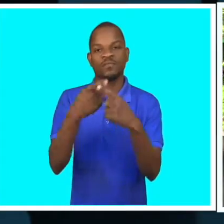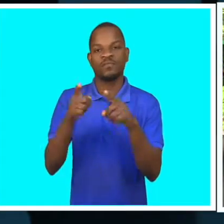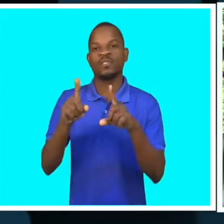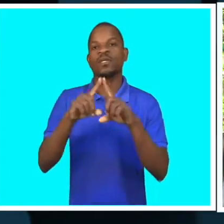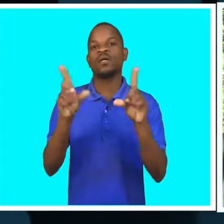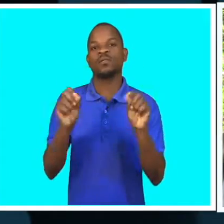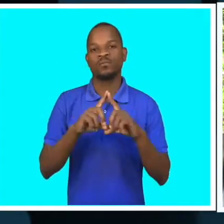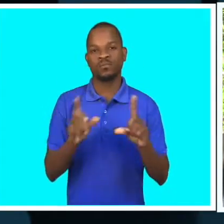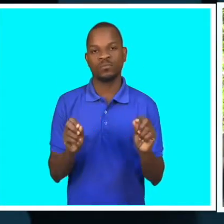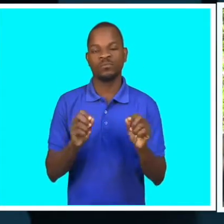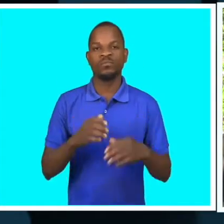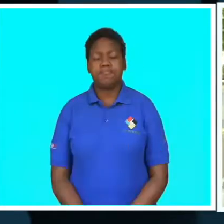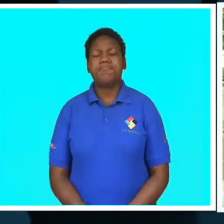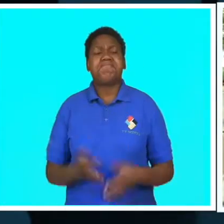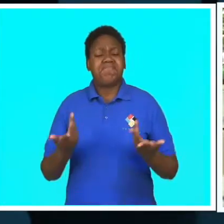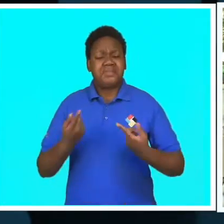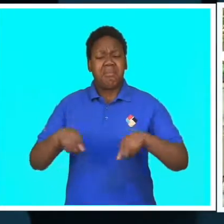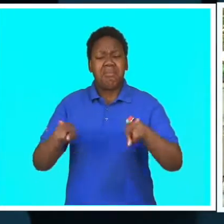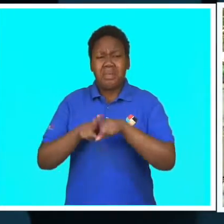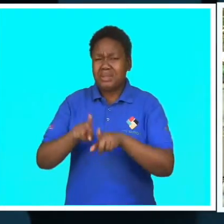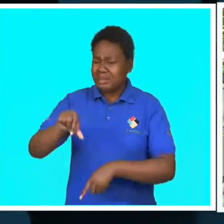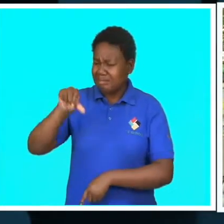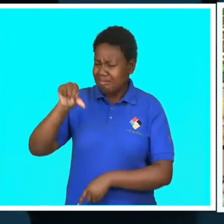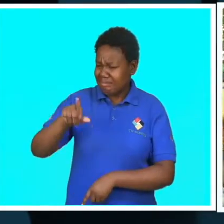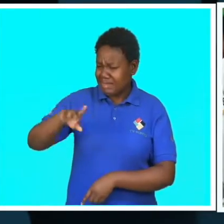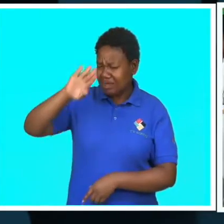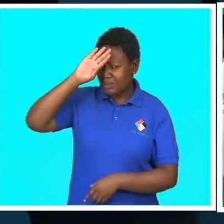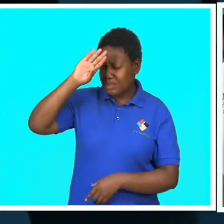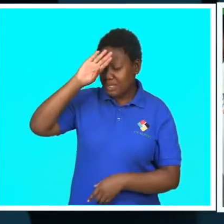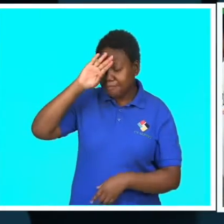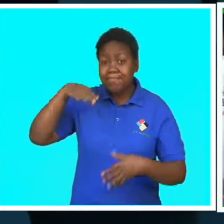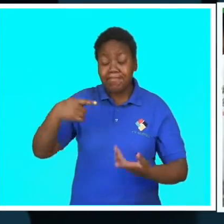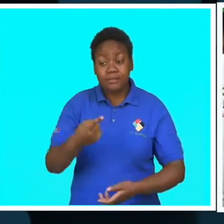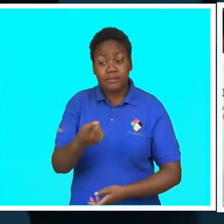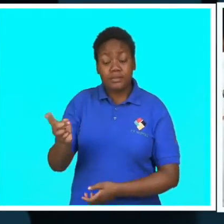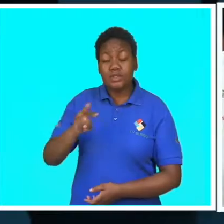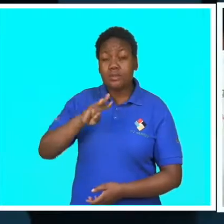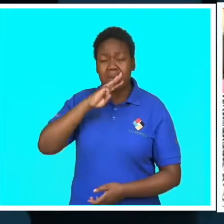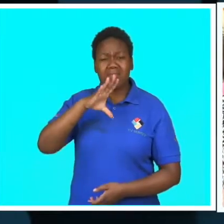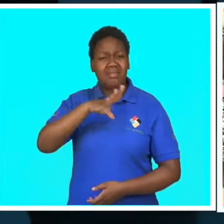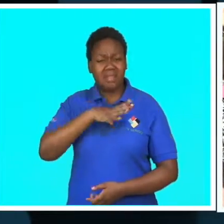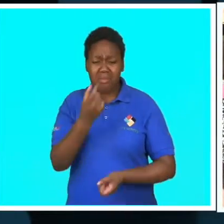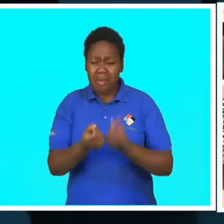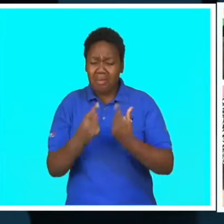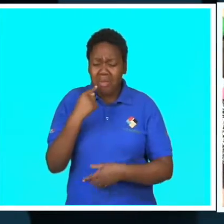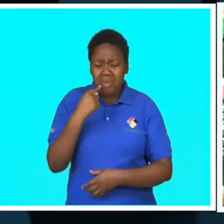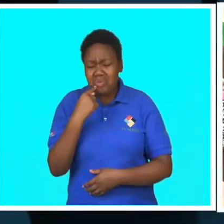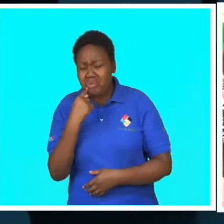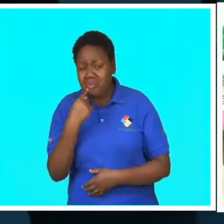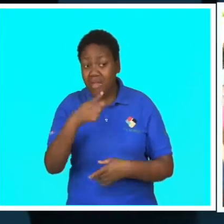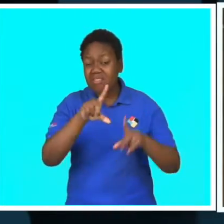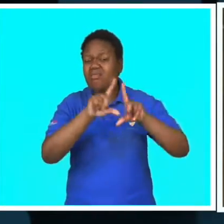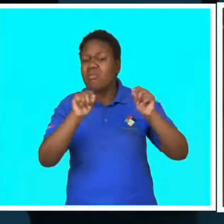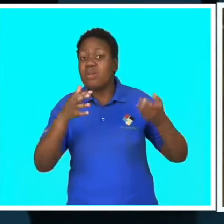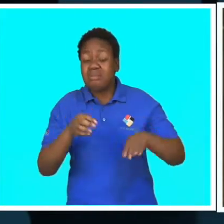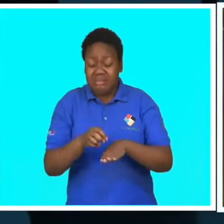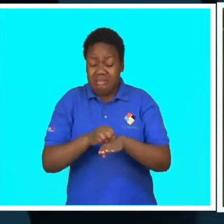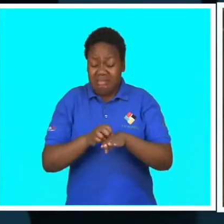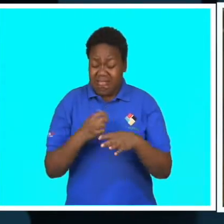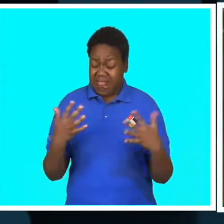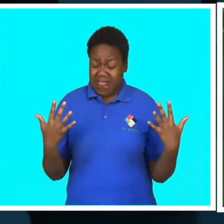evitarmos outras coisas. Mesmo tendo noção da gravidade da doença, algumas mães têm dúvidas em relação